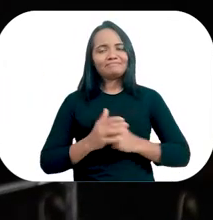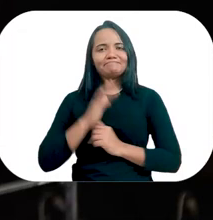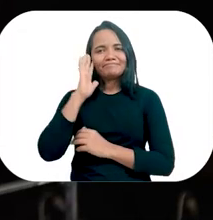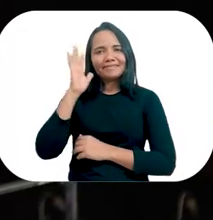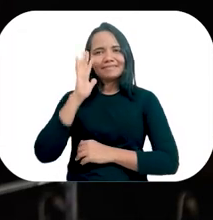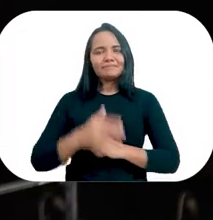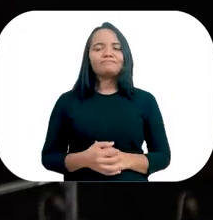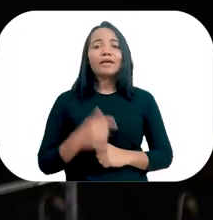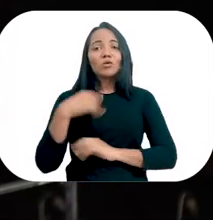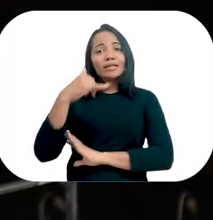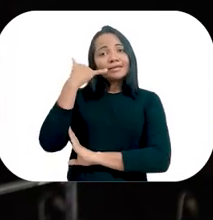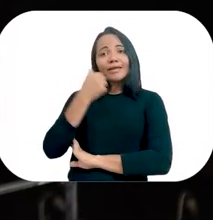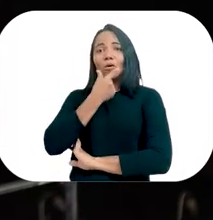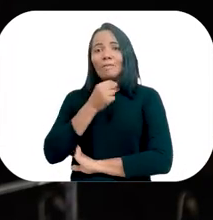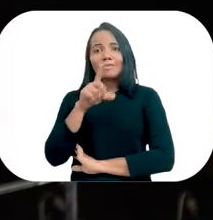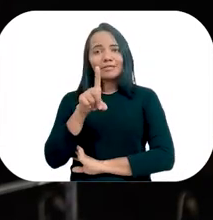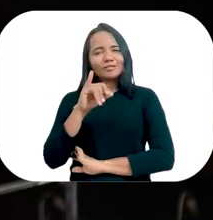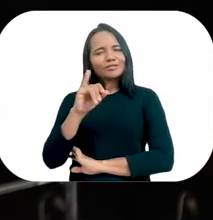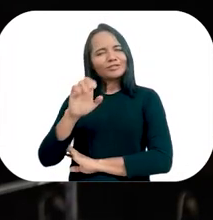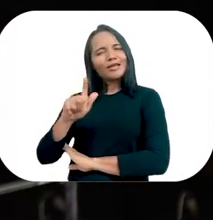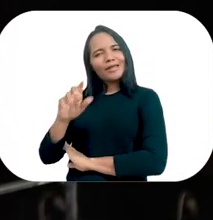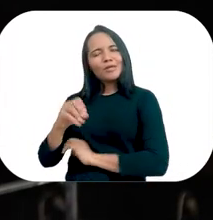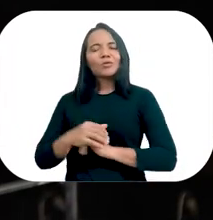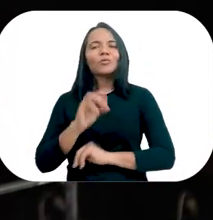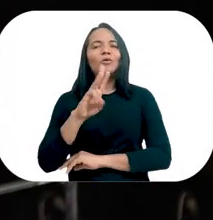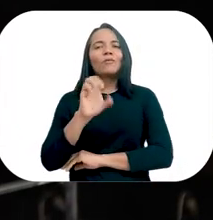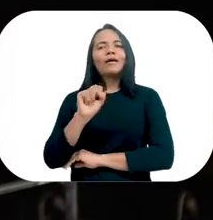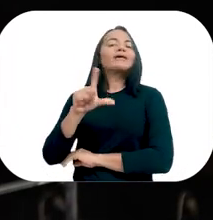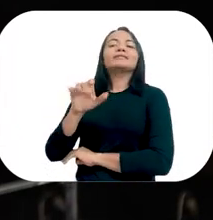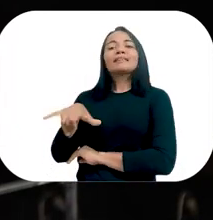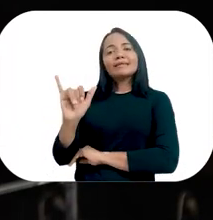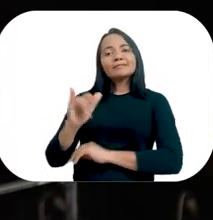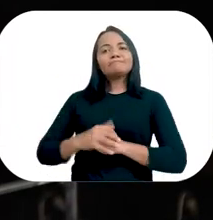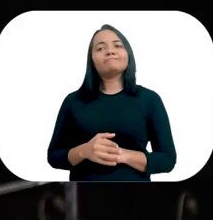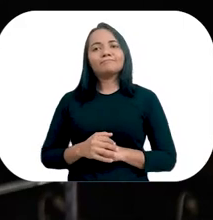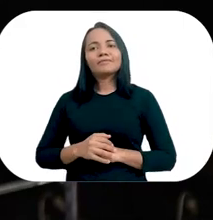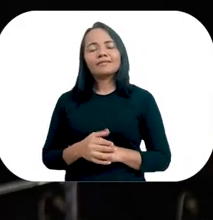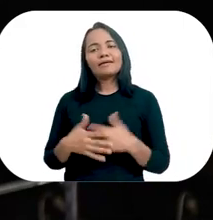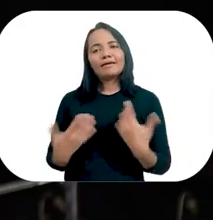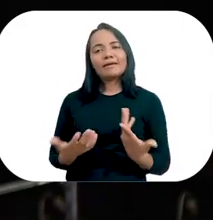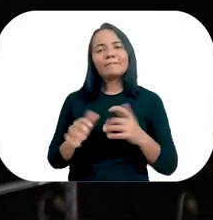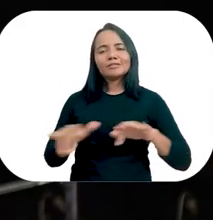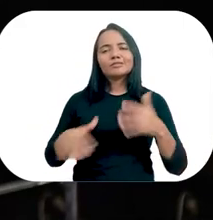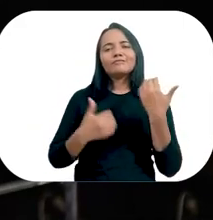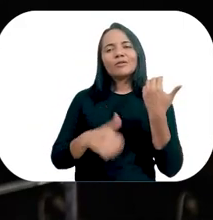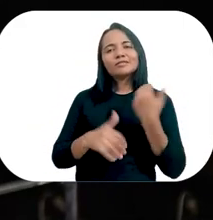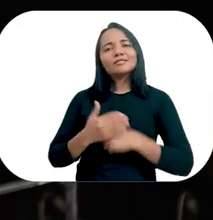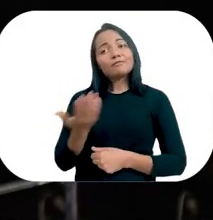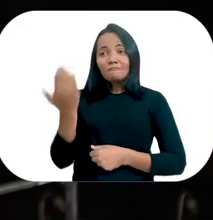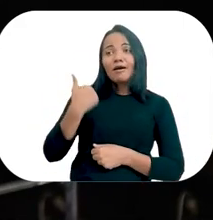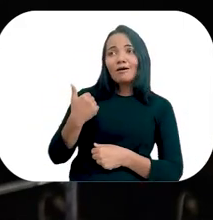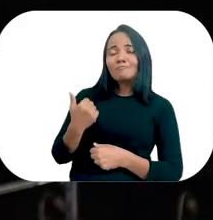que eu telefonei para o Diego Wesley, que é o baixista e também o violonista. Diego, vamos tocar comigo?